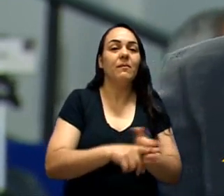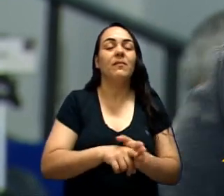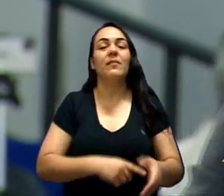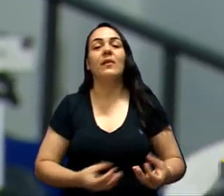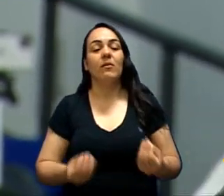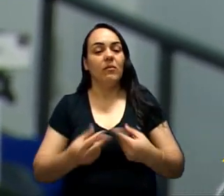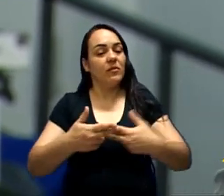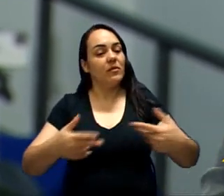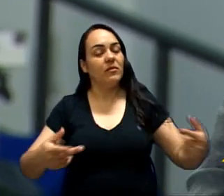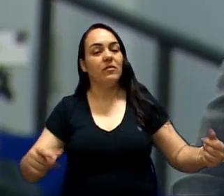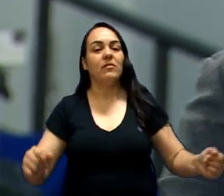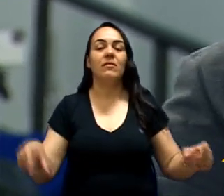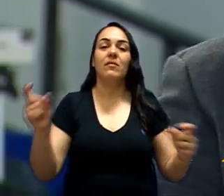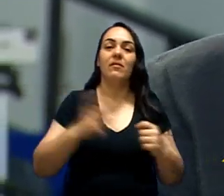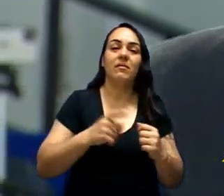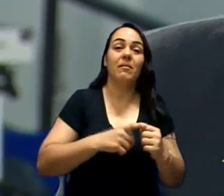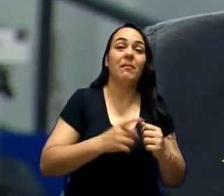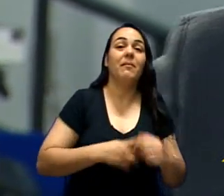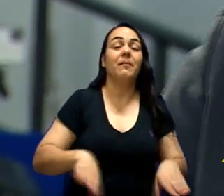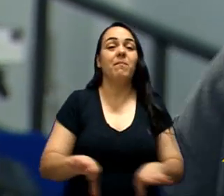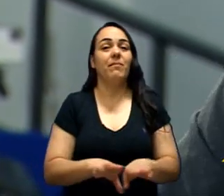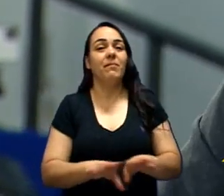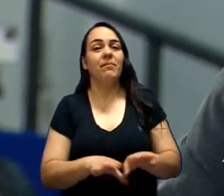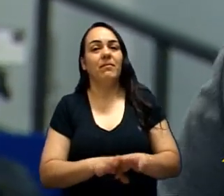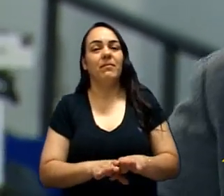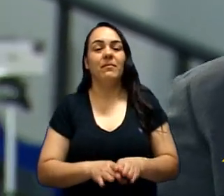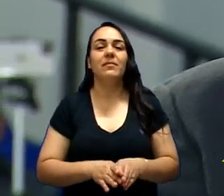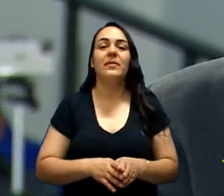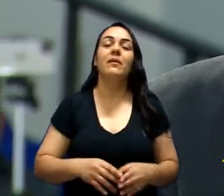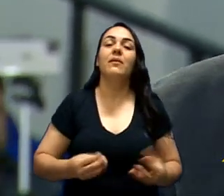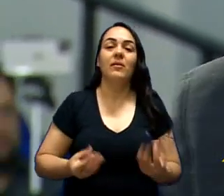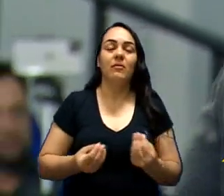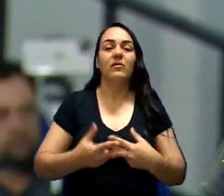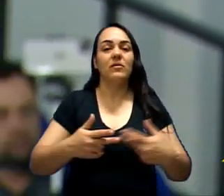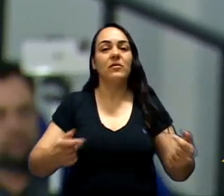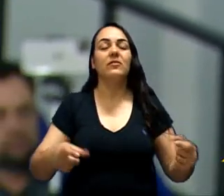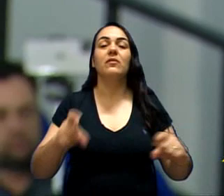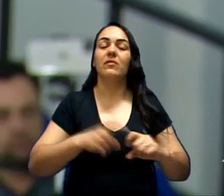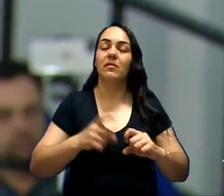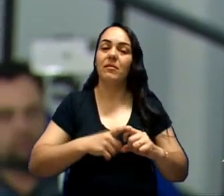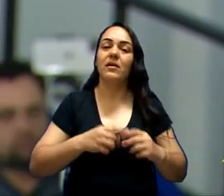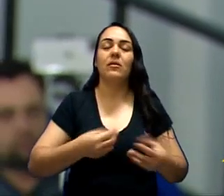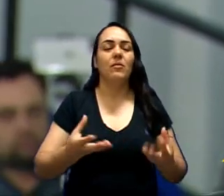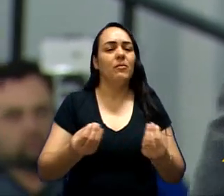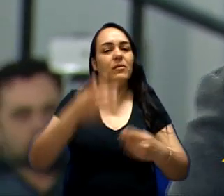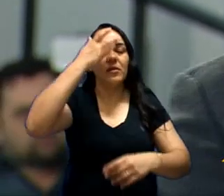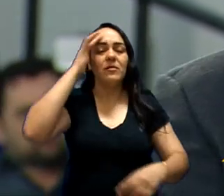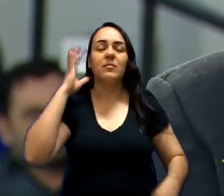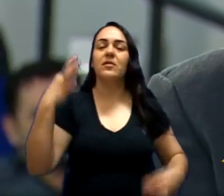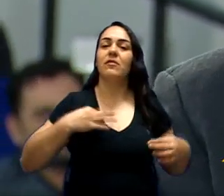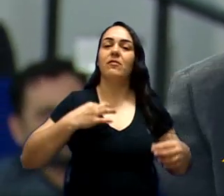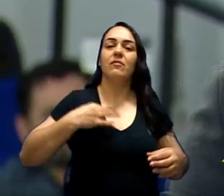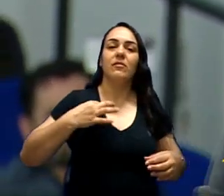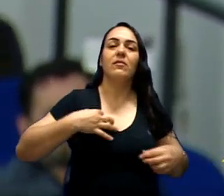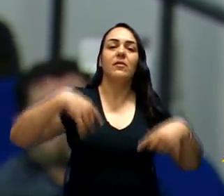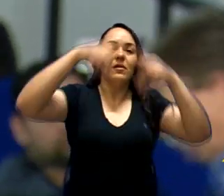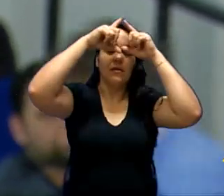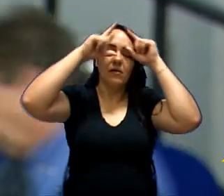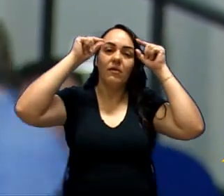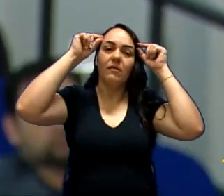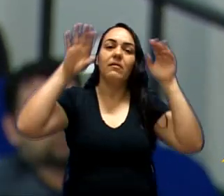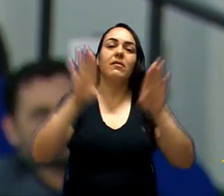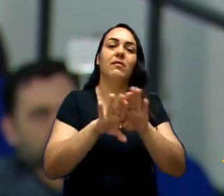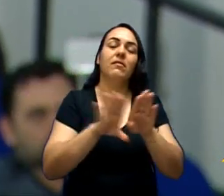diagnóstico, ajudando as pessoas em tudo. Não só a Liga, mas também os médicos, os voluntários, enfermeiros, porque a